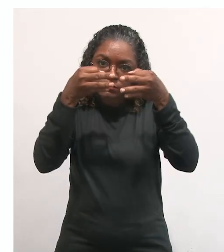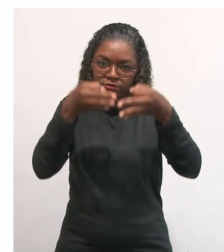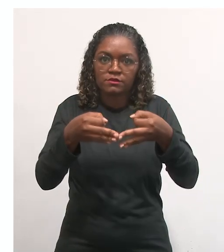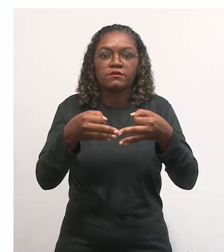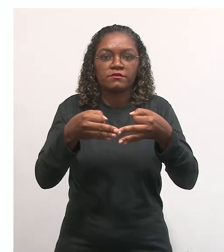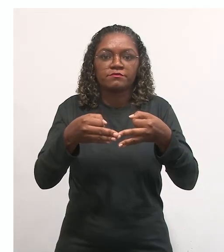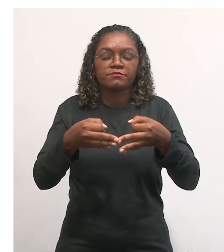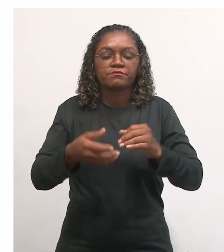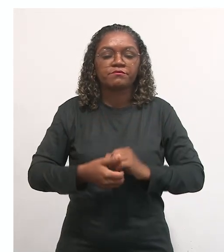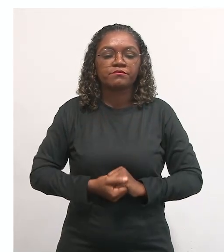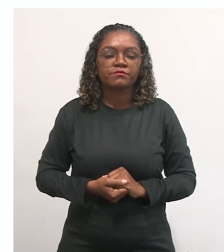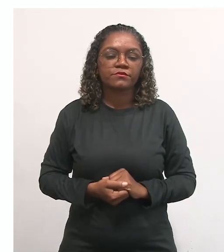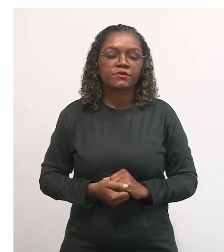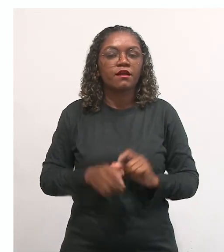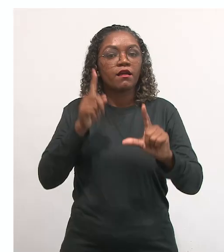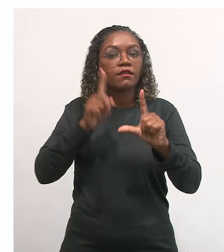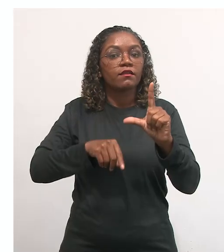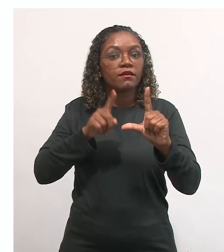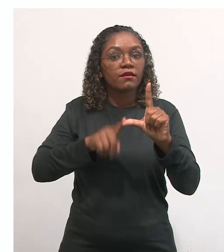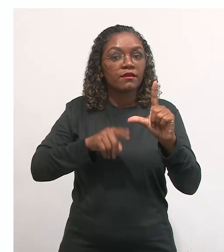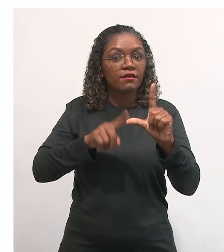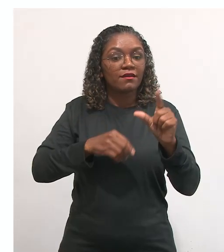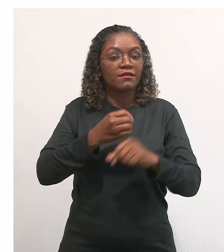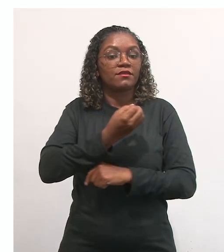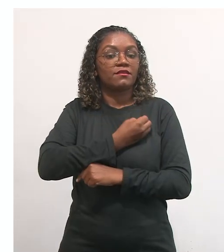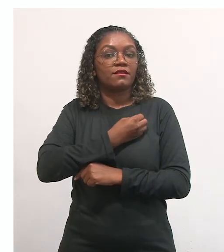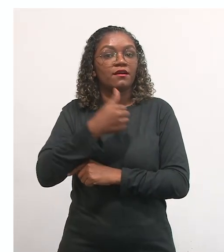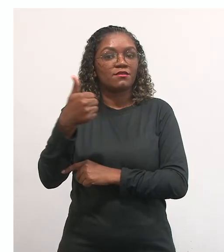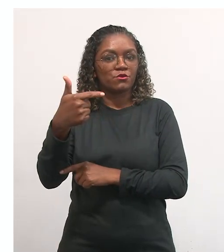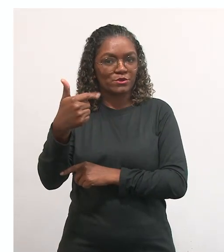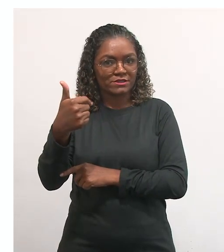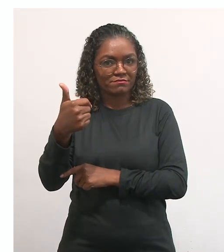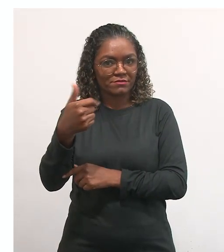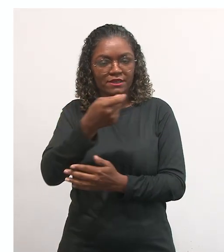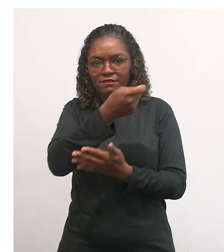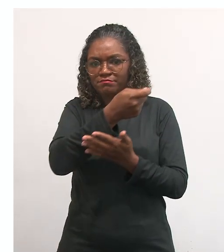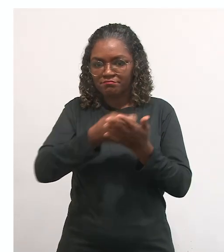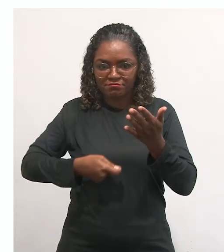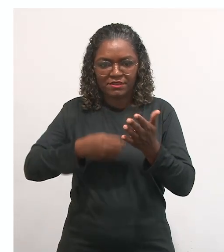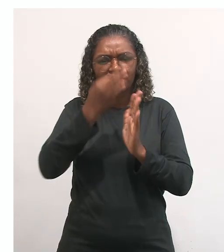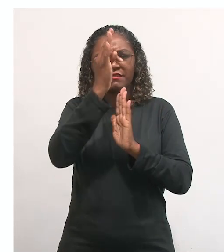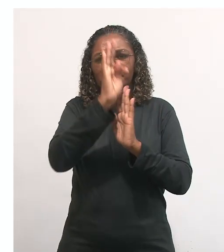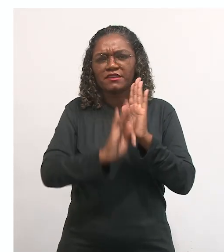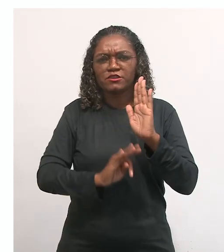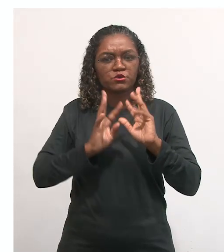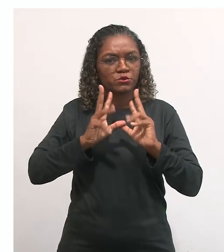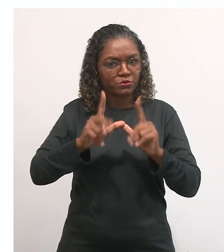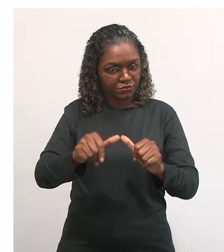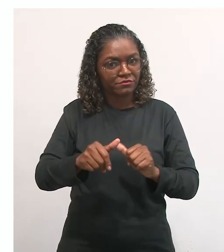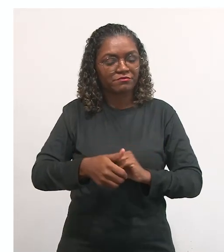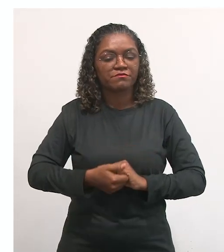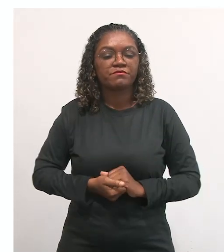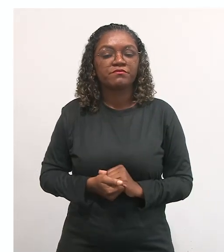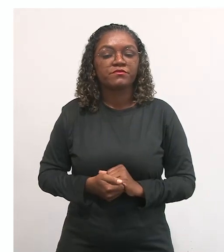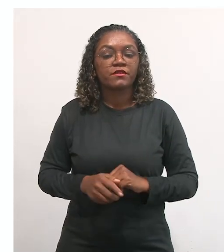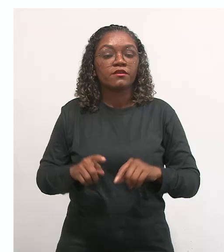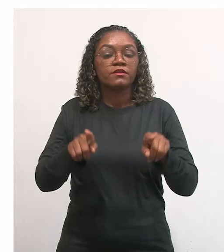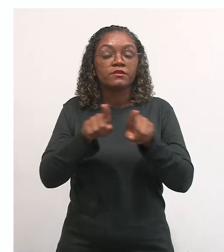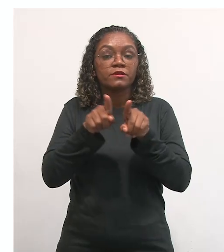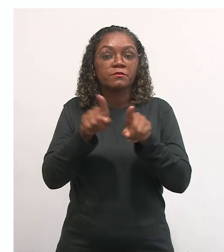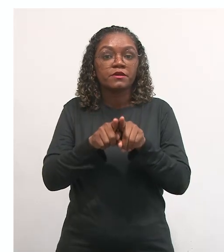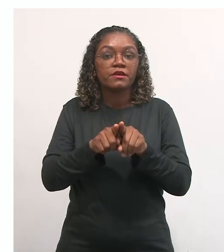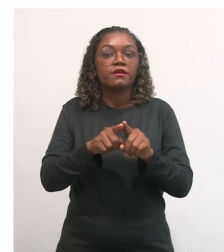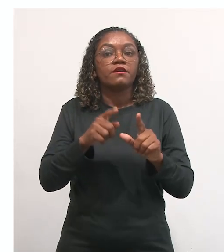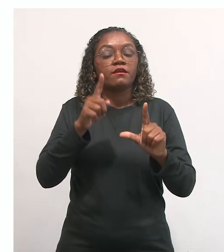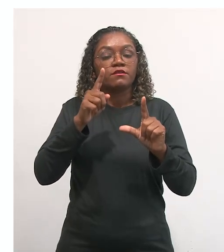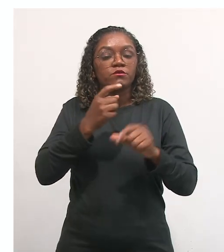apropriado né então letra né tamanho 12 para os textos em geral né Eh menor tamanho